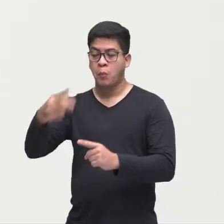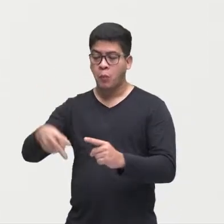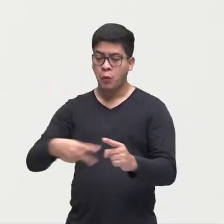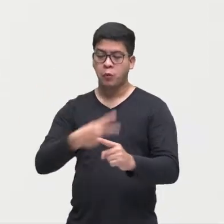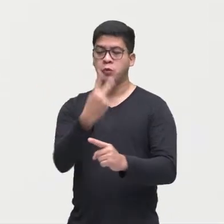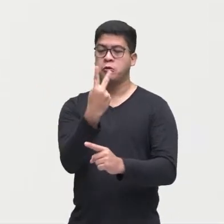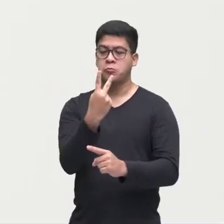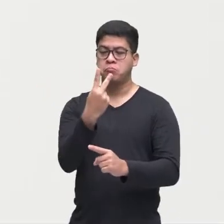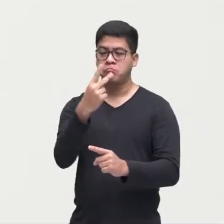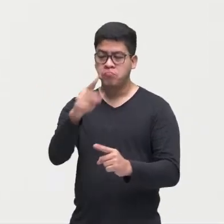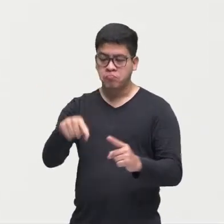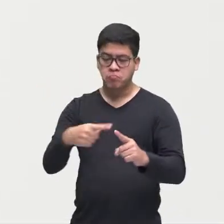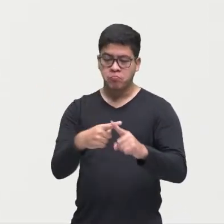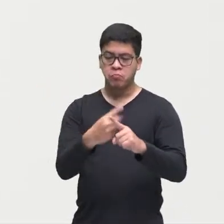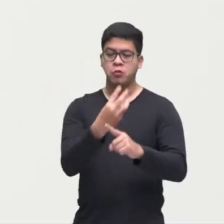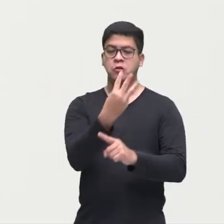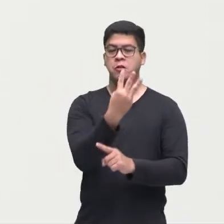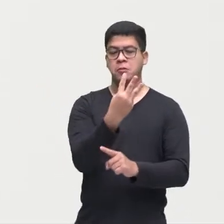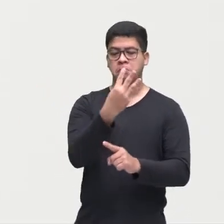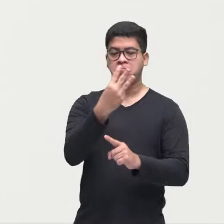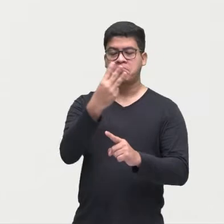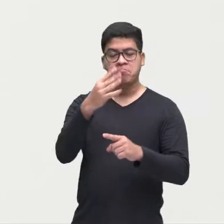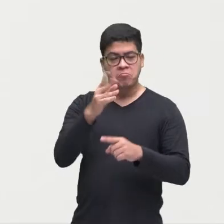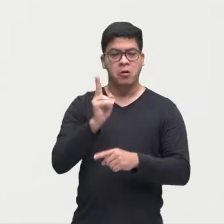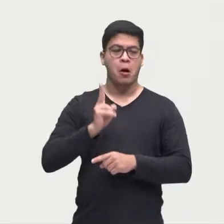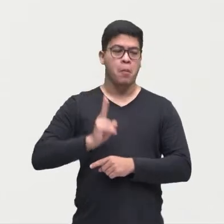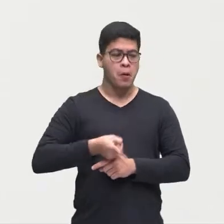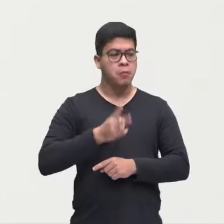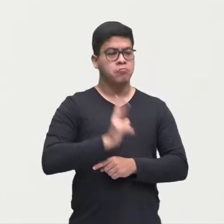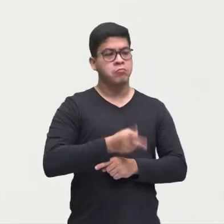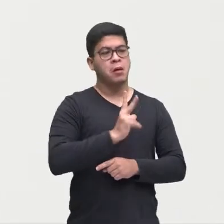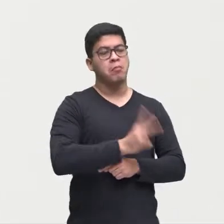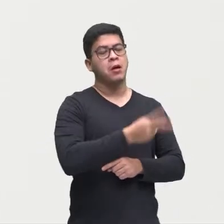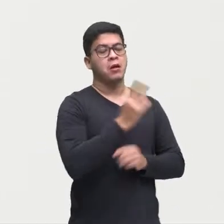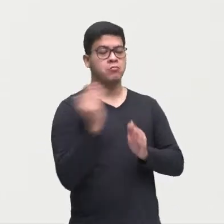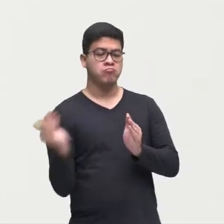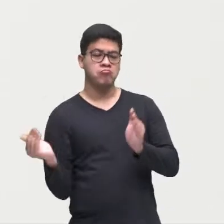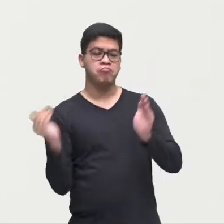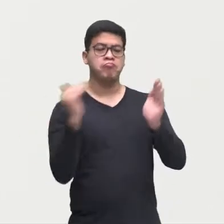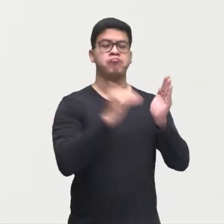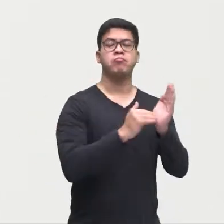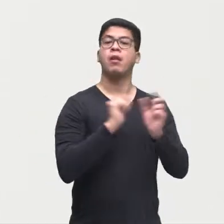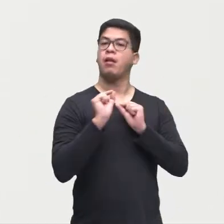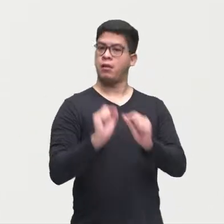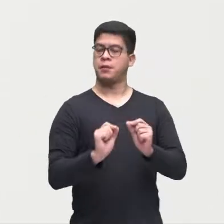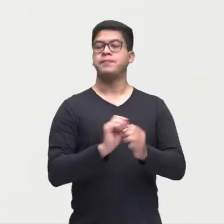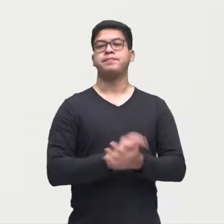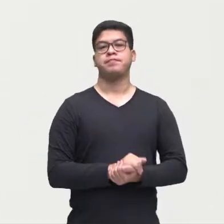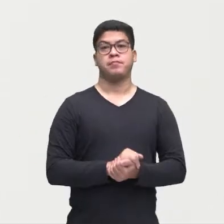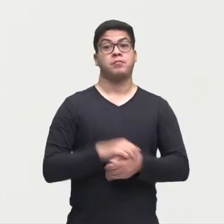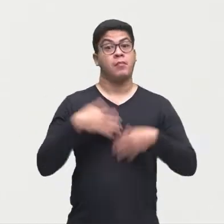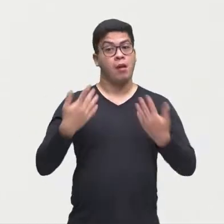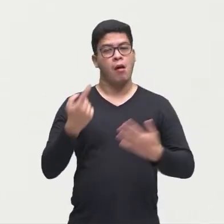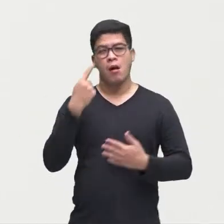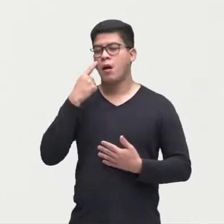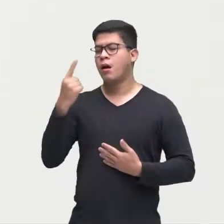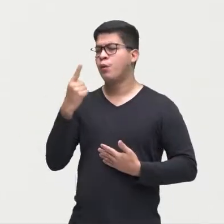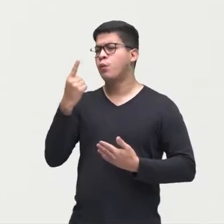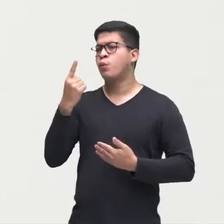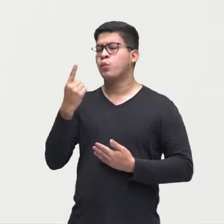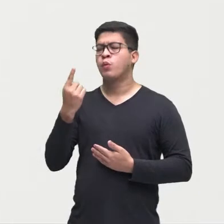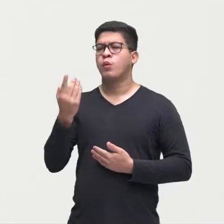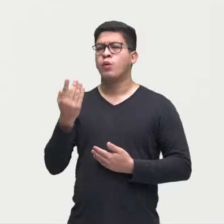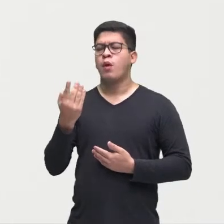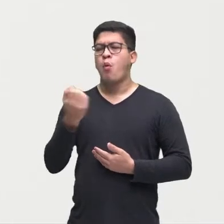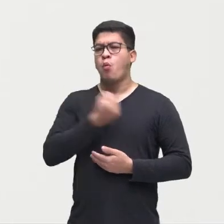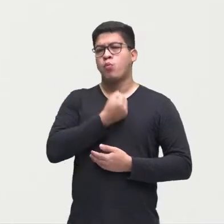aqui o exemplo. Eu tenho, olha só. O zero, né? Um, dois, esses aqui são os números